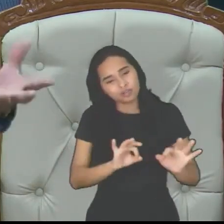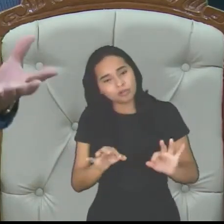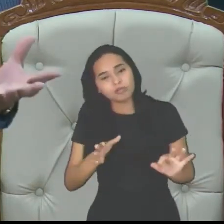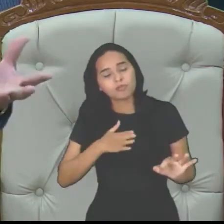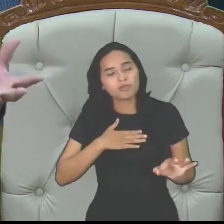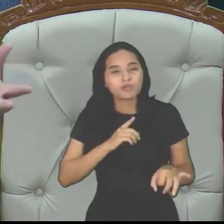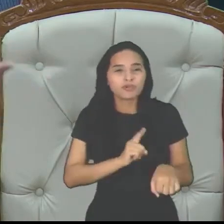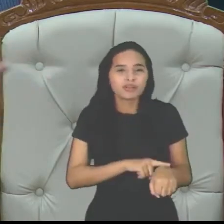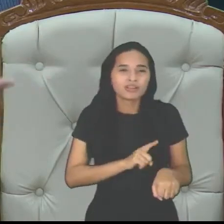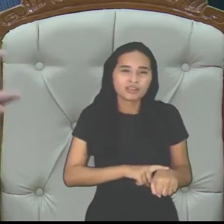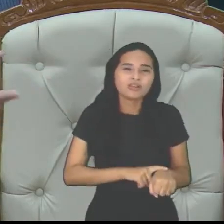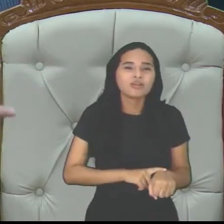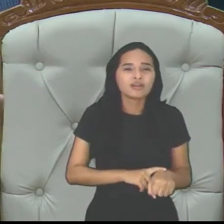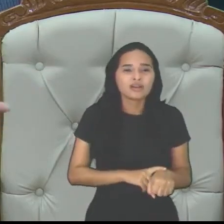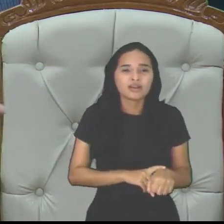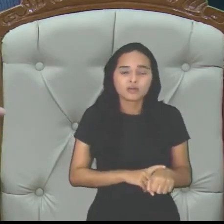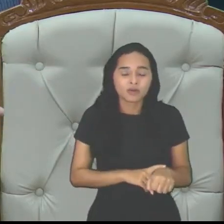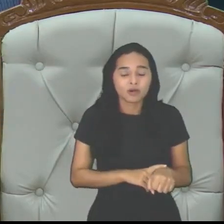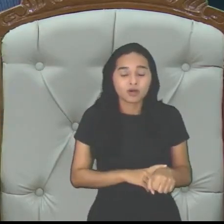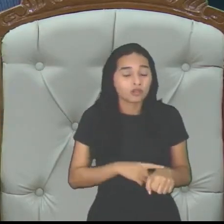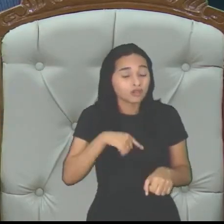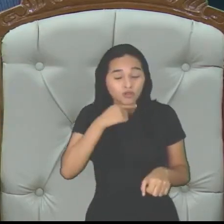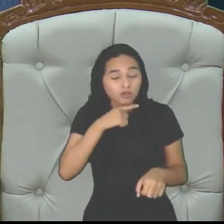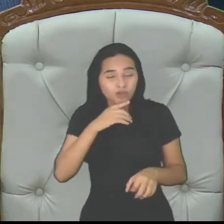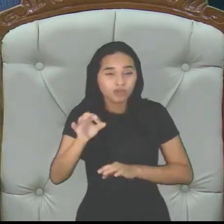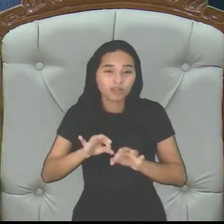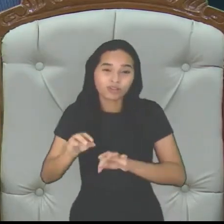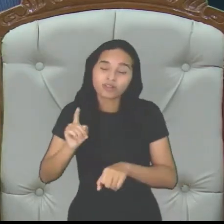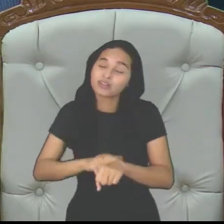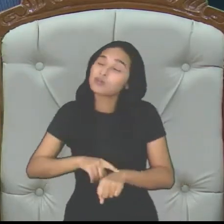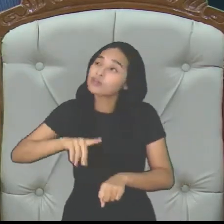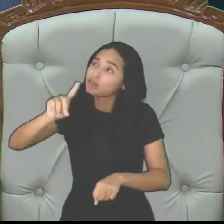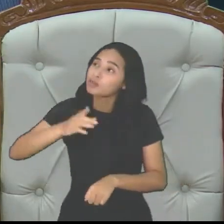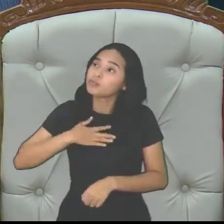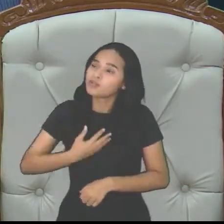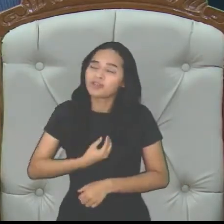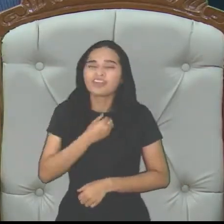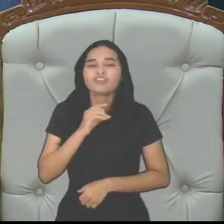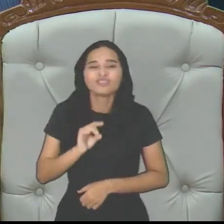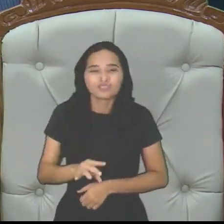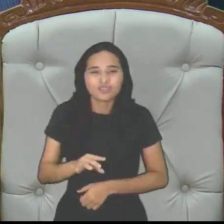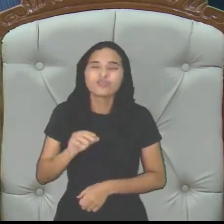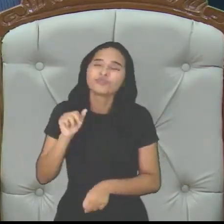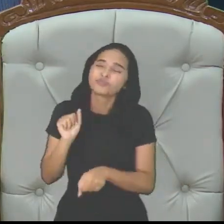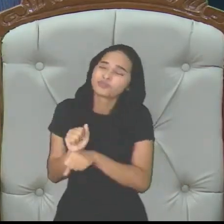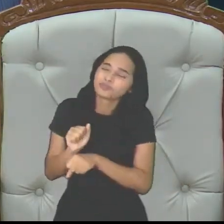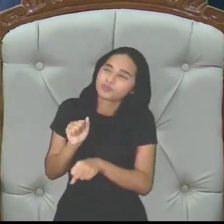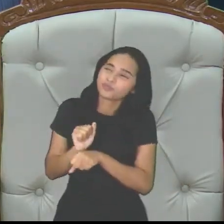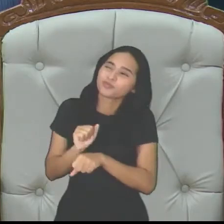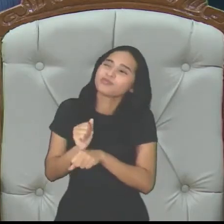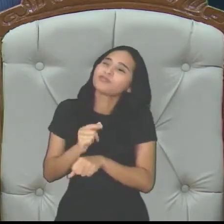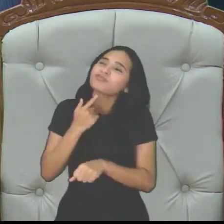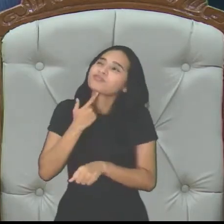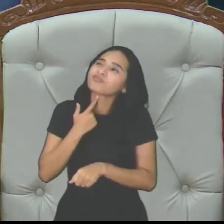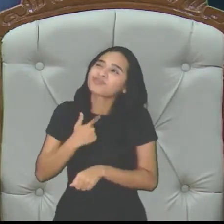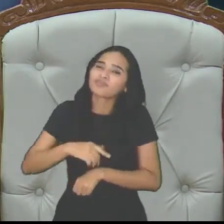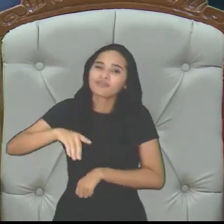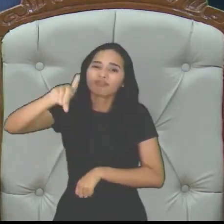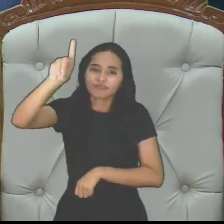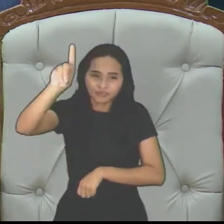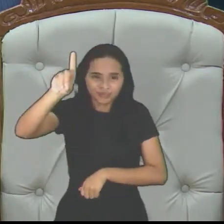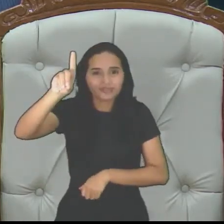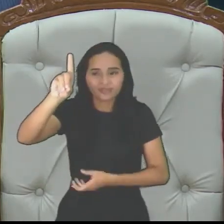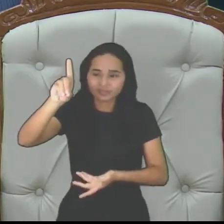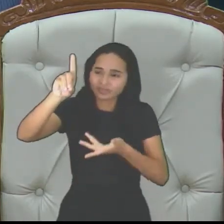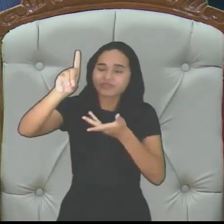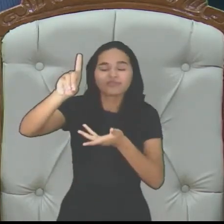o tempo de Deus, Kairos em minha vida, o que eu posso fazer é somente esperar a vontade de Deus, para que